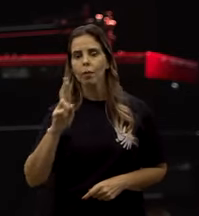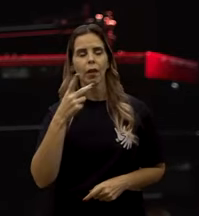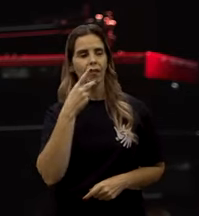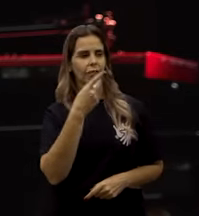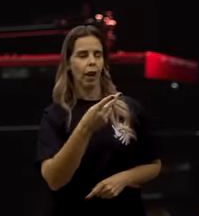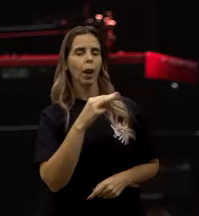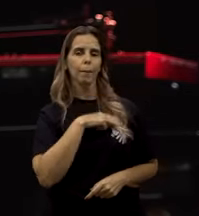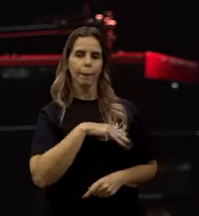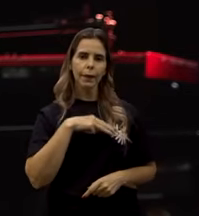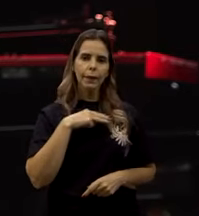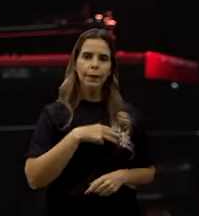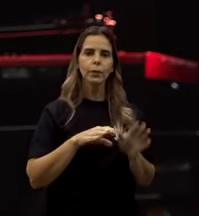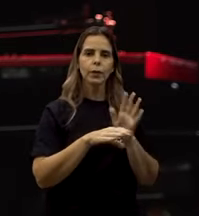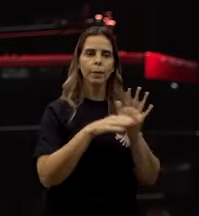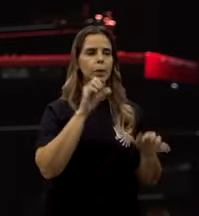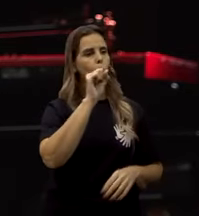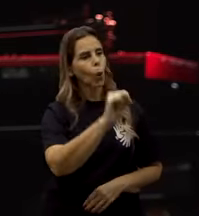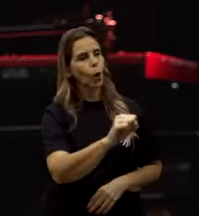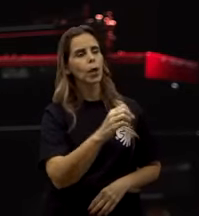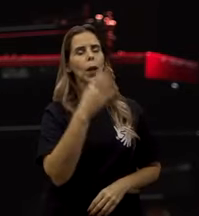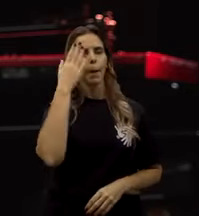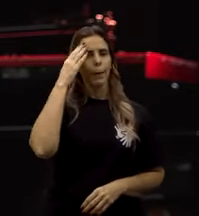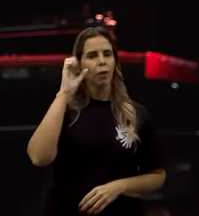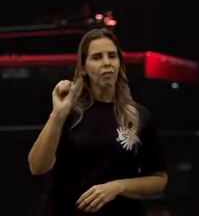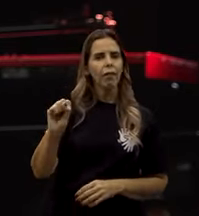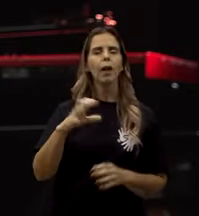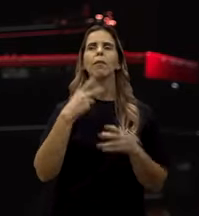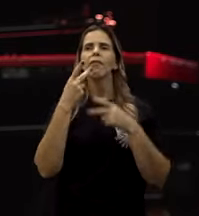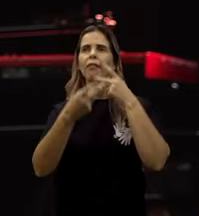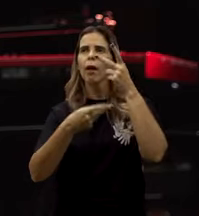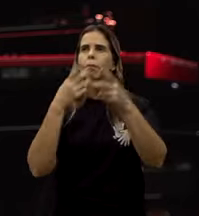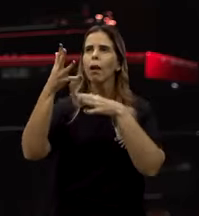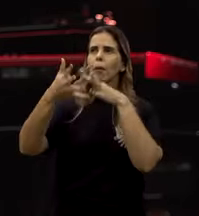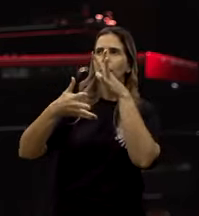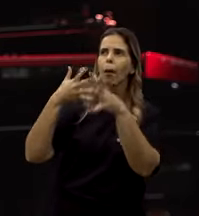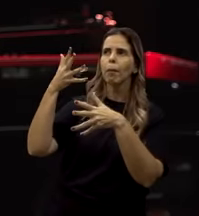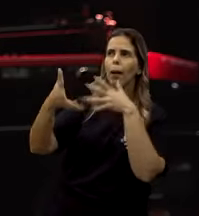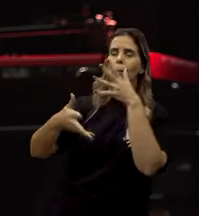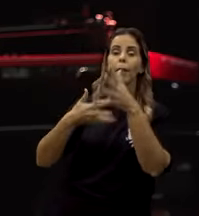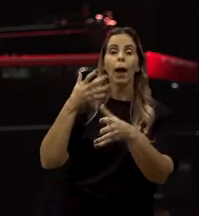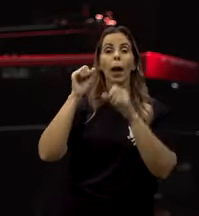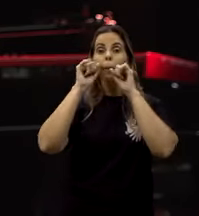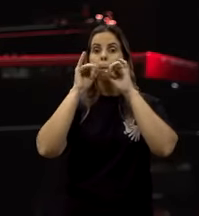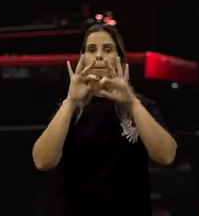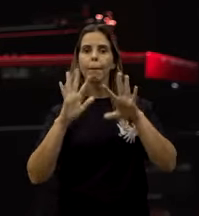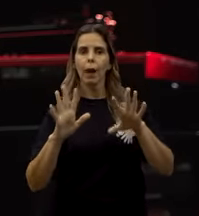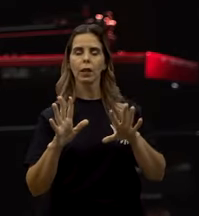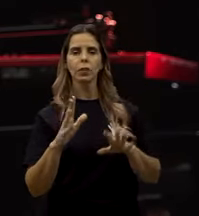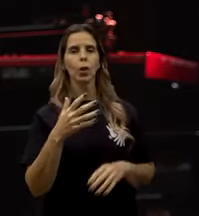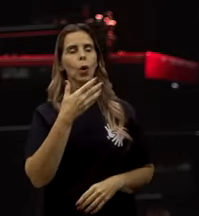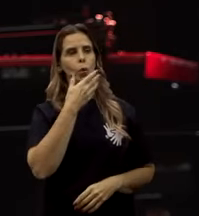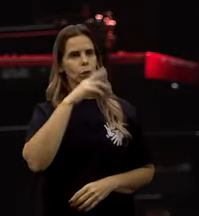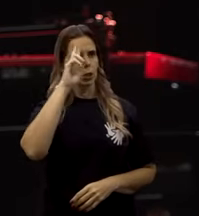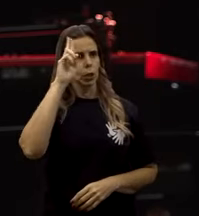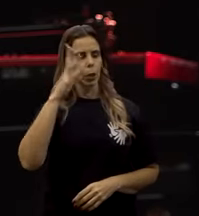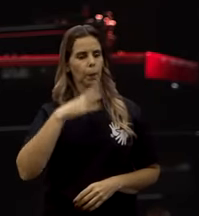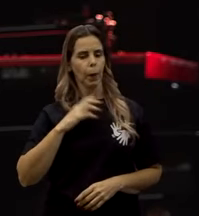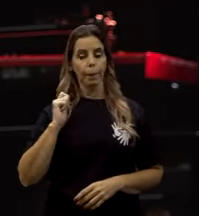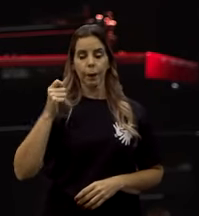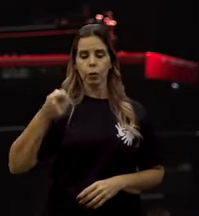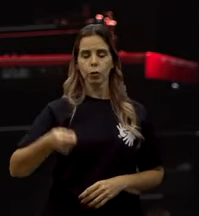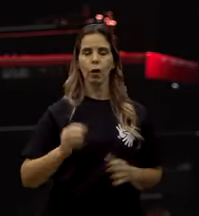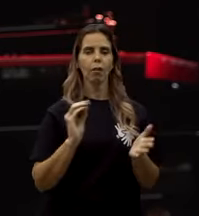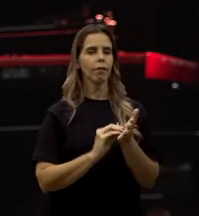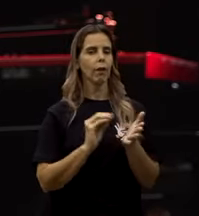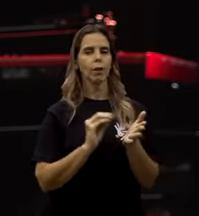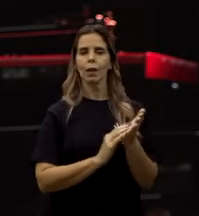Mateus Capítulo 8 diz isso não não provérbios Capítulo 3 fala isso Salmo Capítulo 23 fala o senhor é meu pastor de nada terei falta ele me